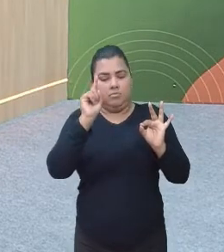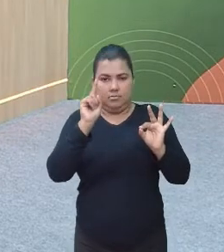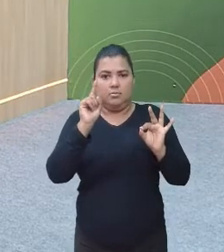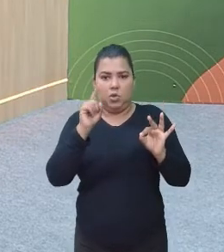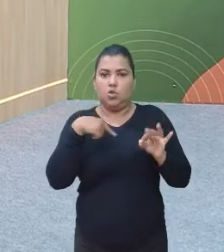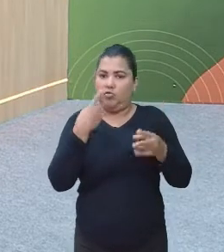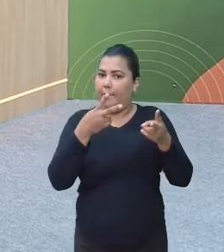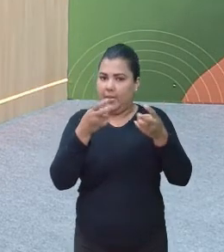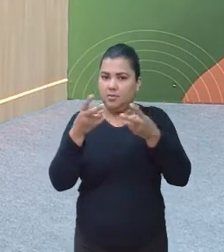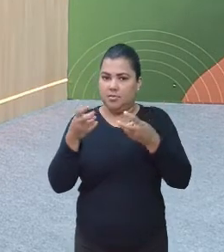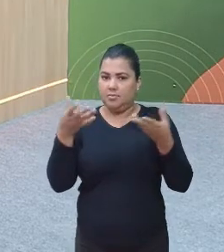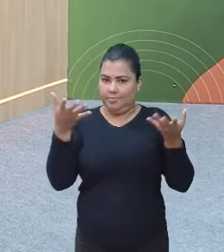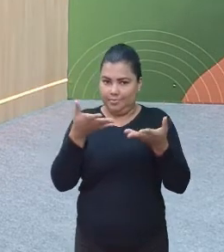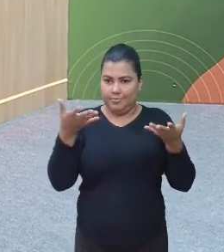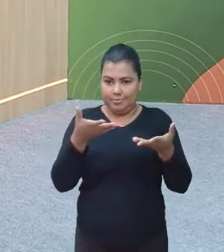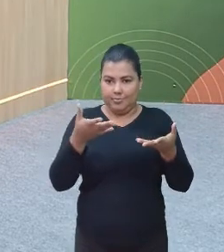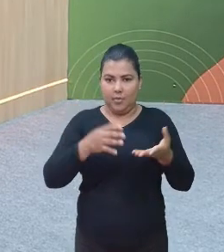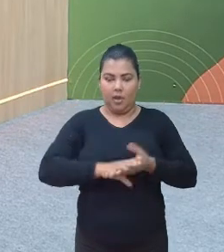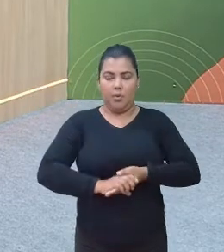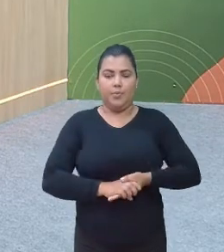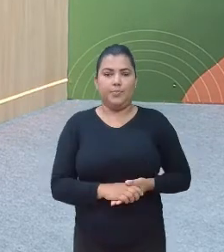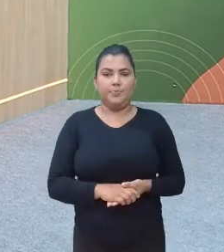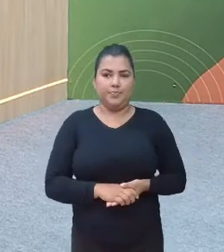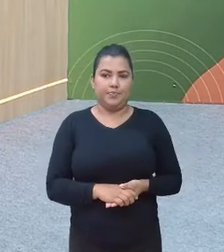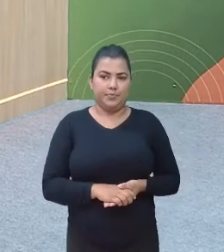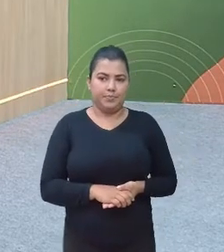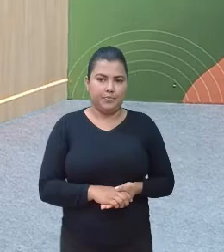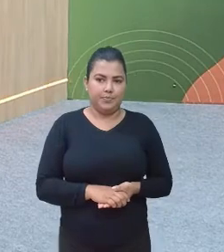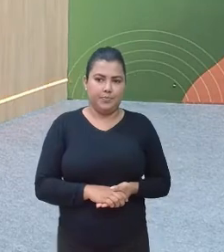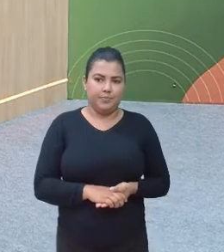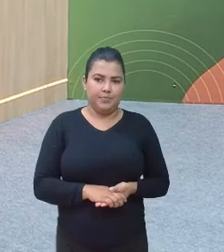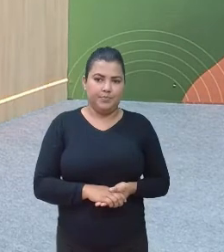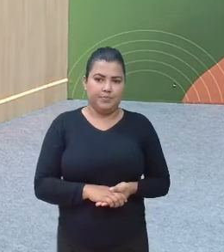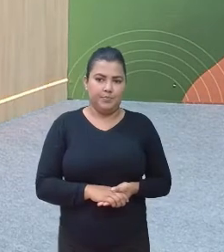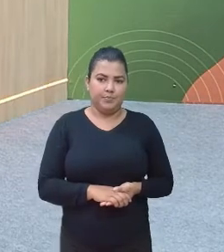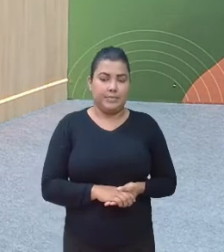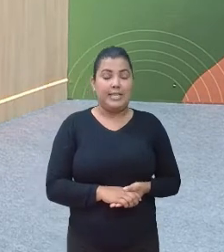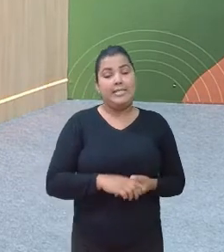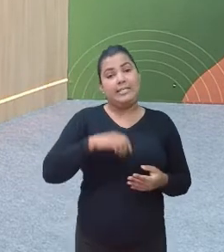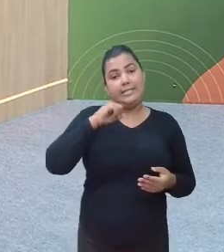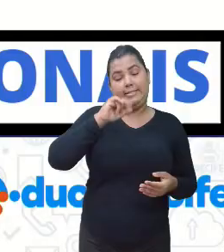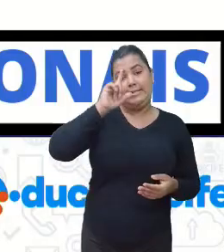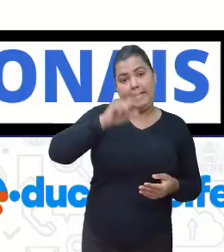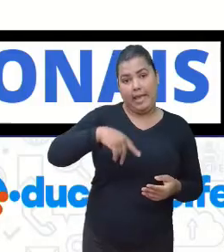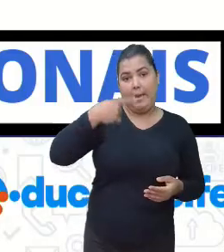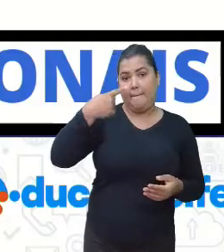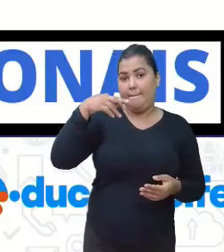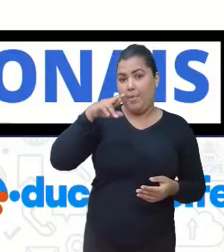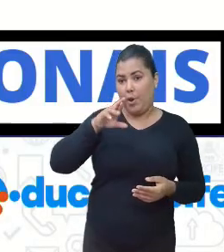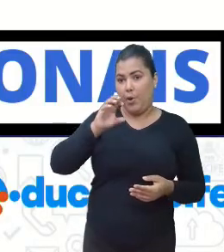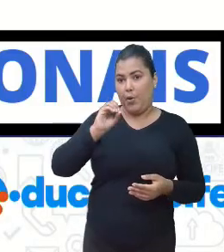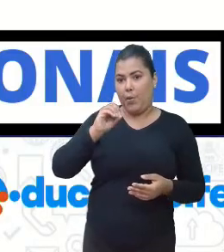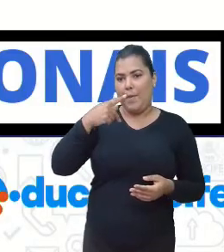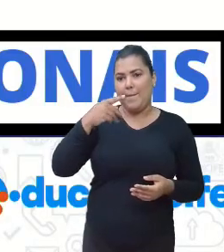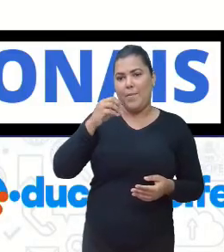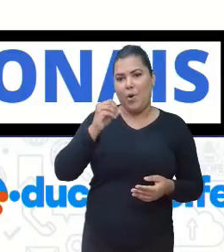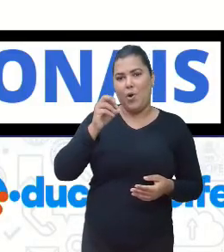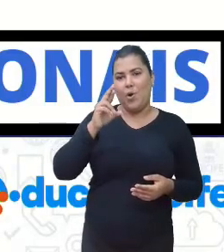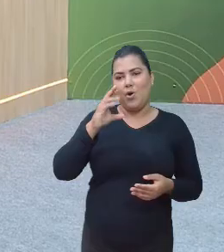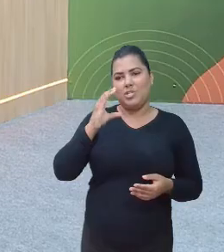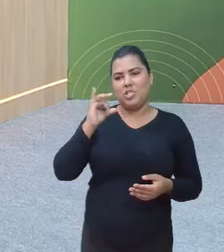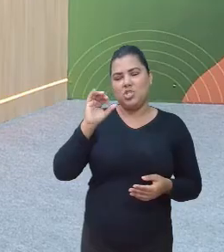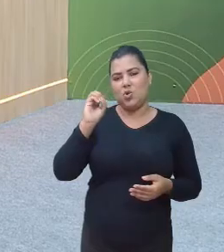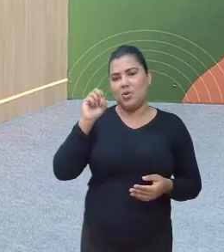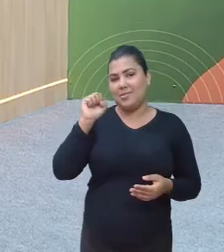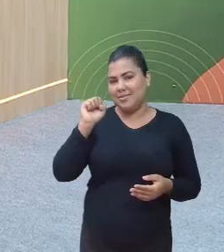é isso que a gente vai tentar perceber com relação às dimensões, se elas são proporcionais, tá certo? Então o que a gente vai observar é